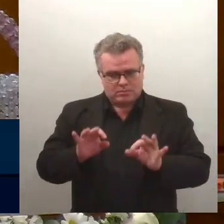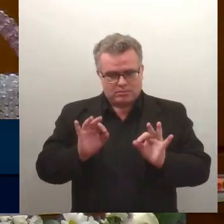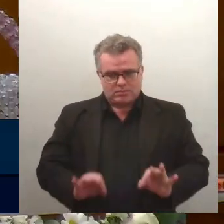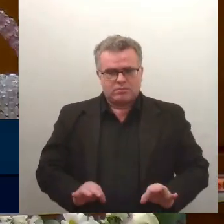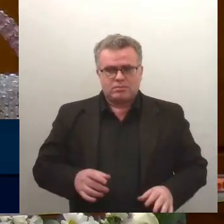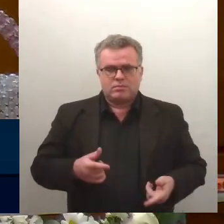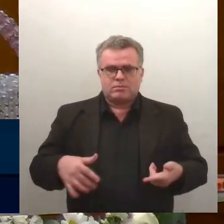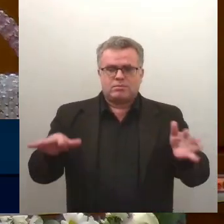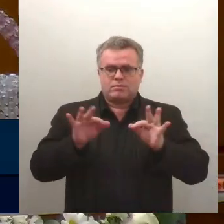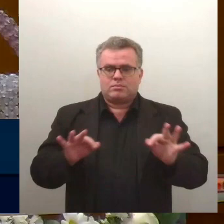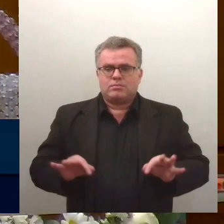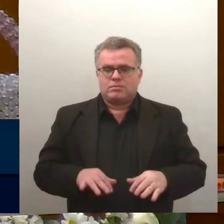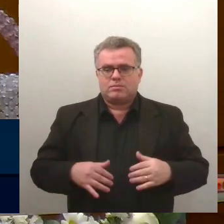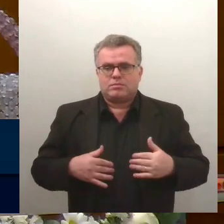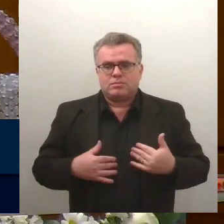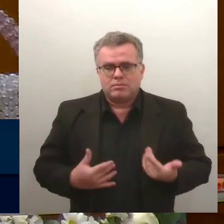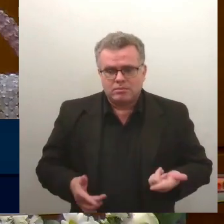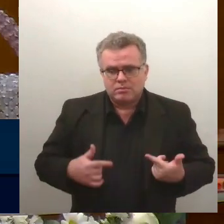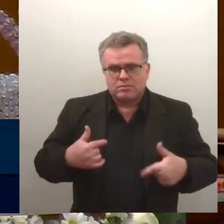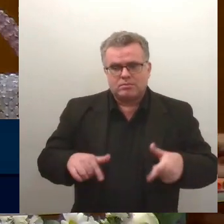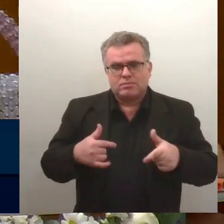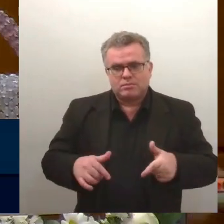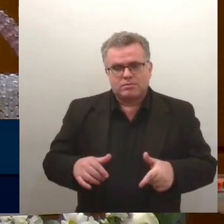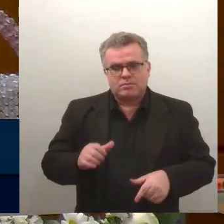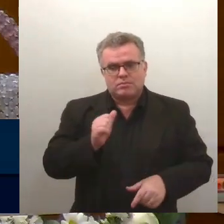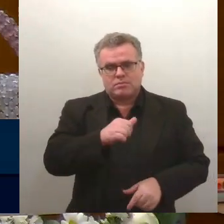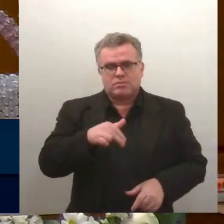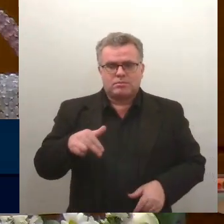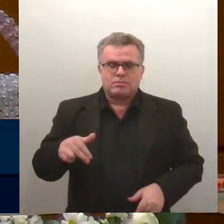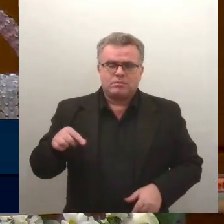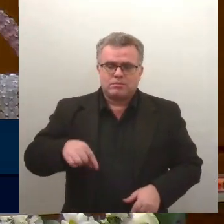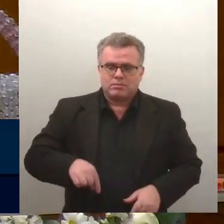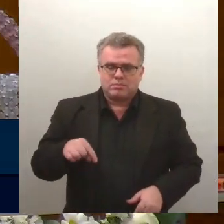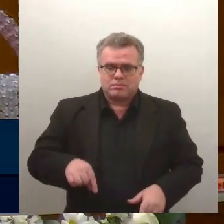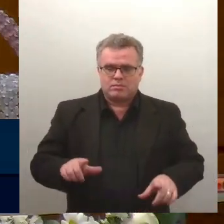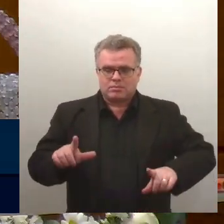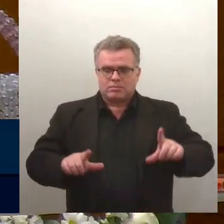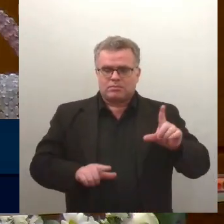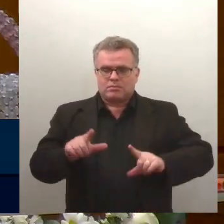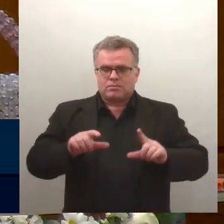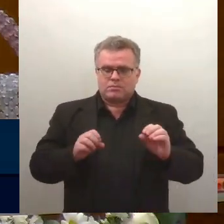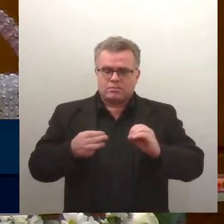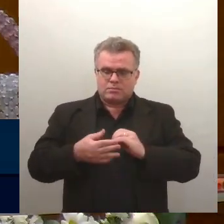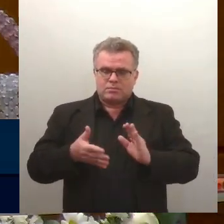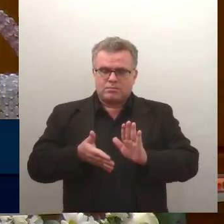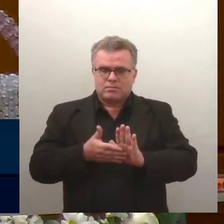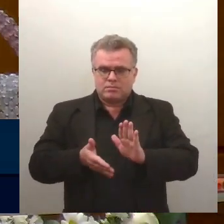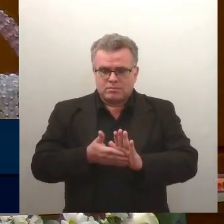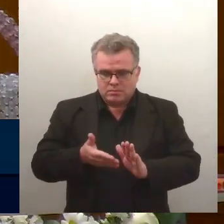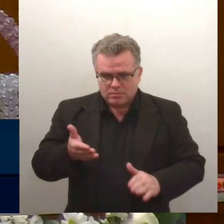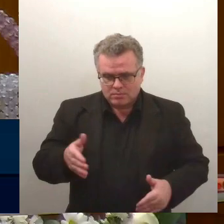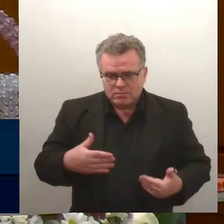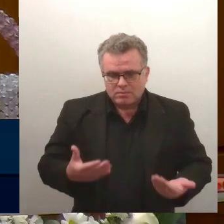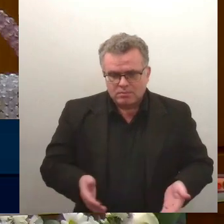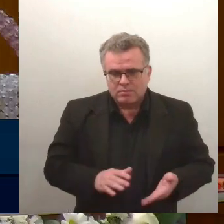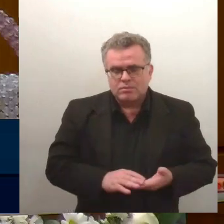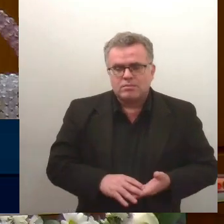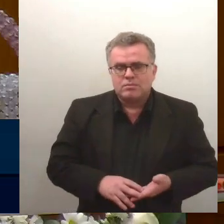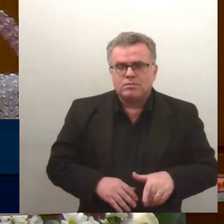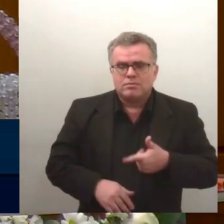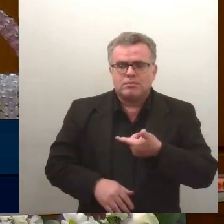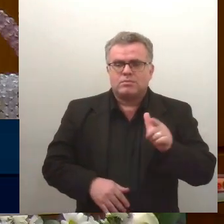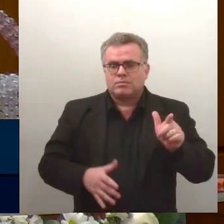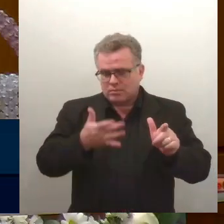de notícias aqui da LES, então, parabéns. A outra homenageada é a